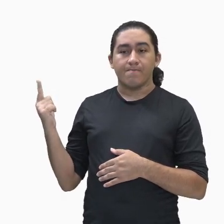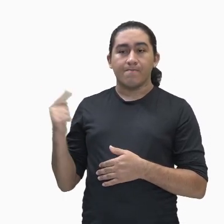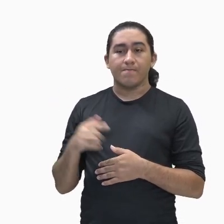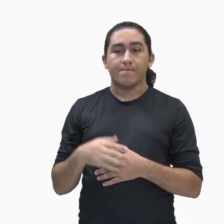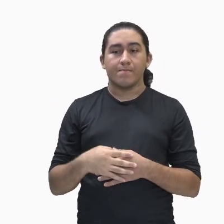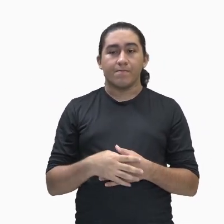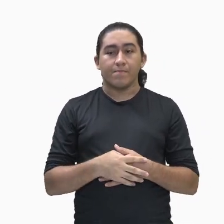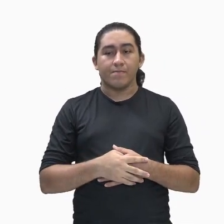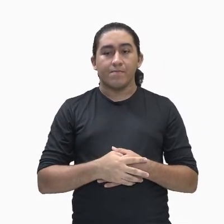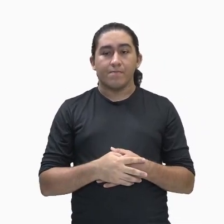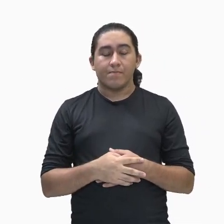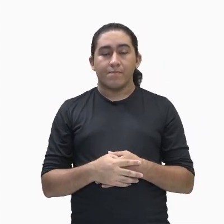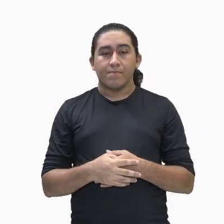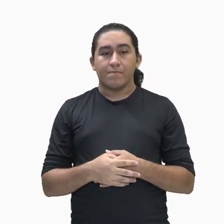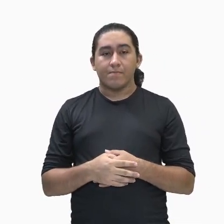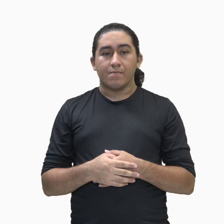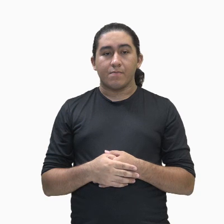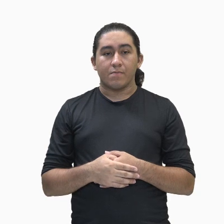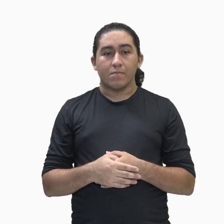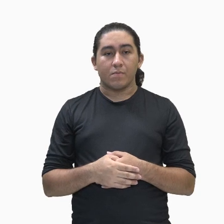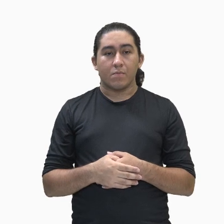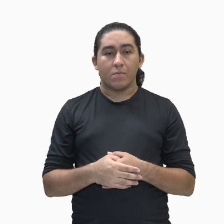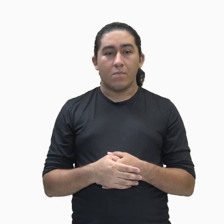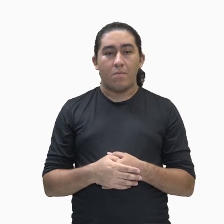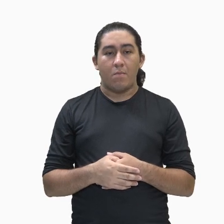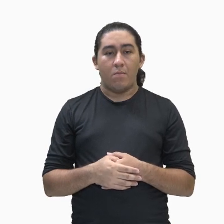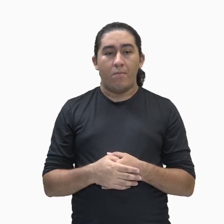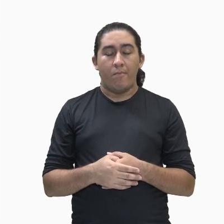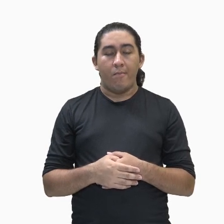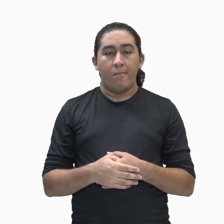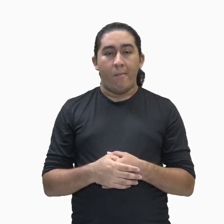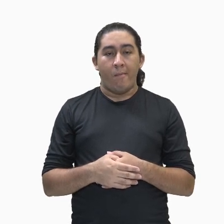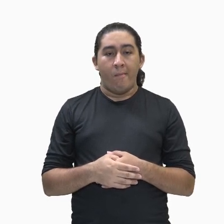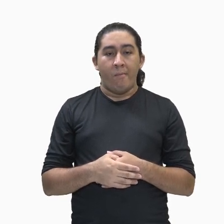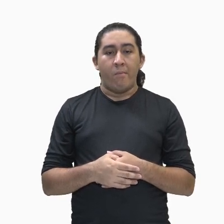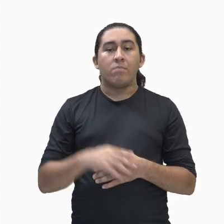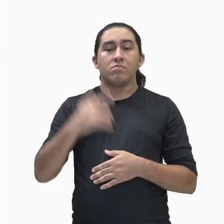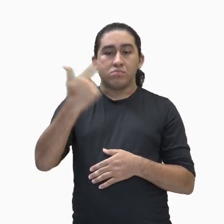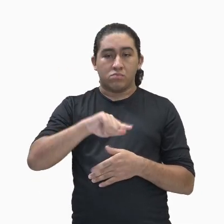Stepfather, que é a palavra padrasto. Padrasto.